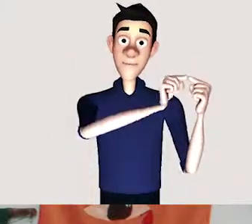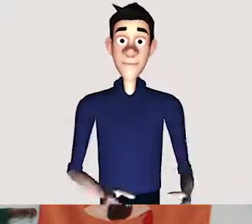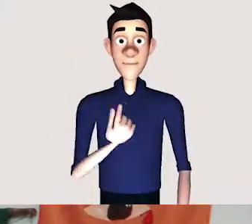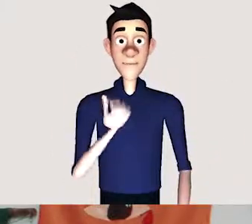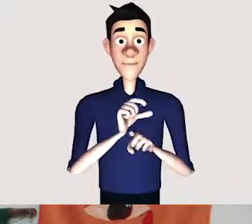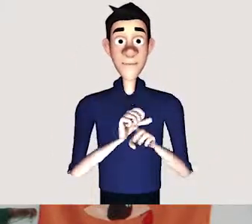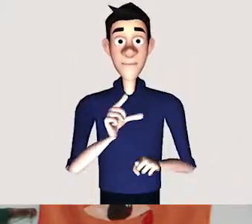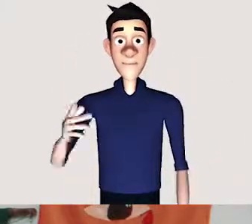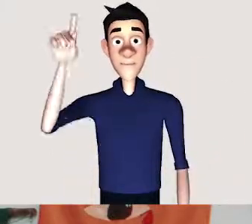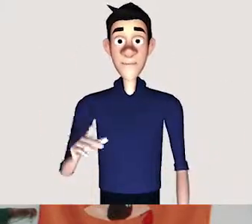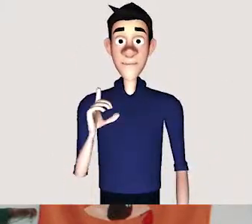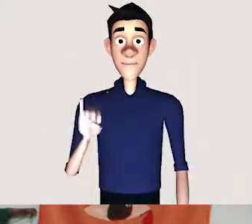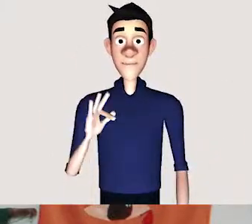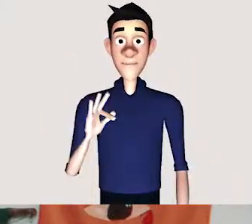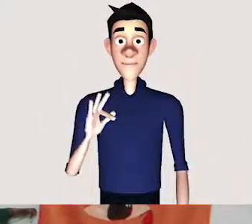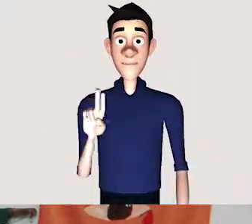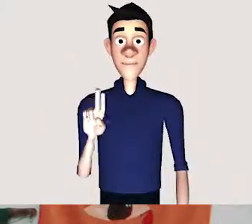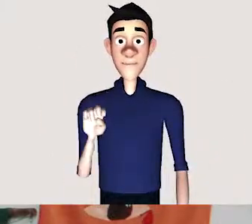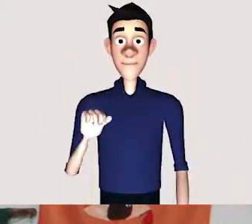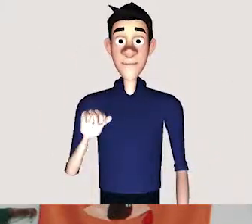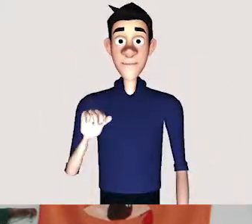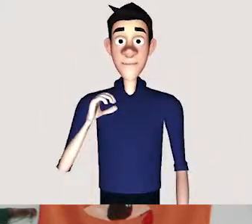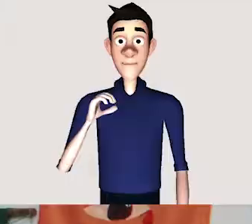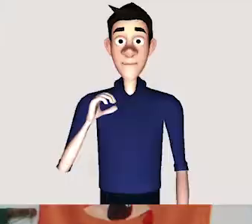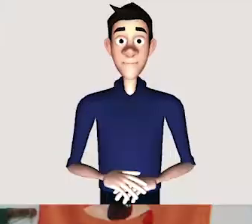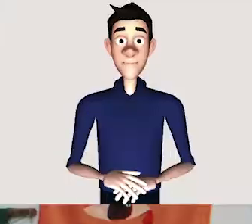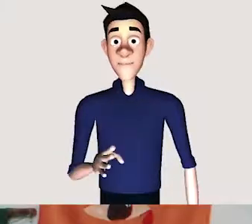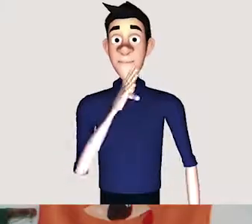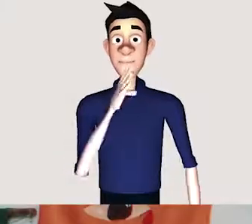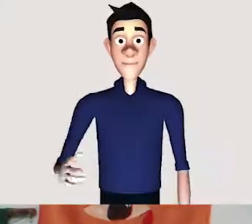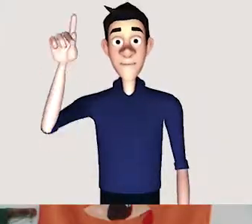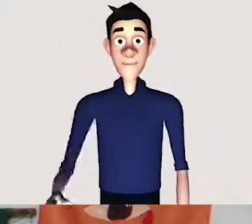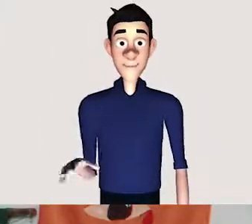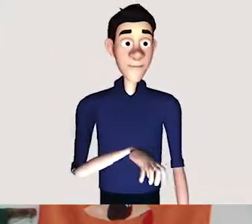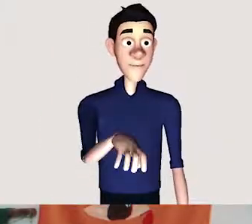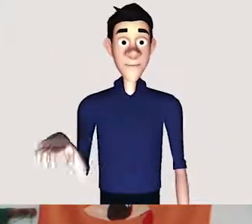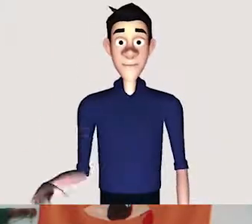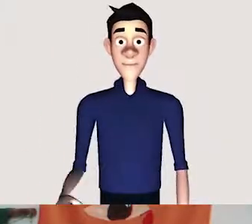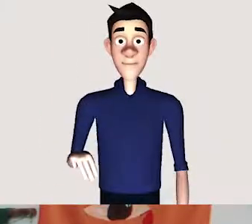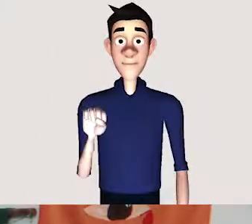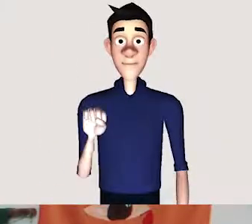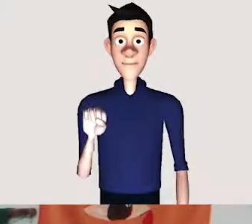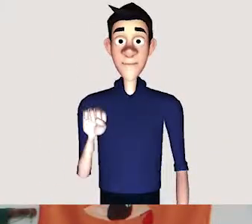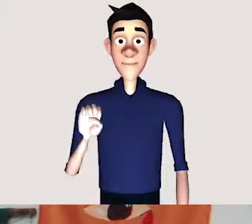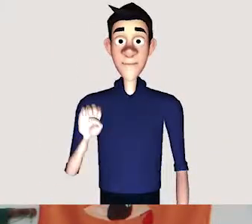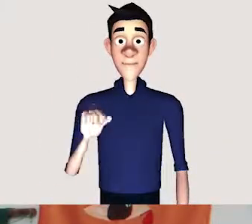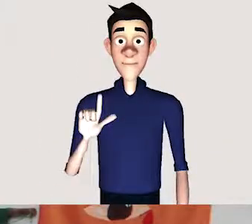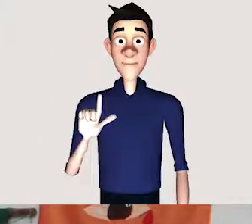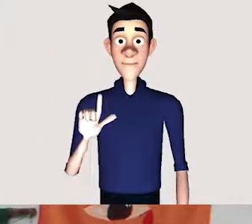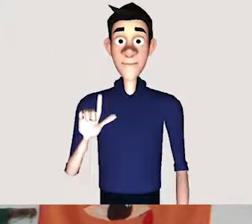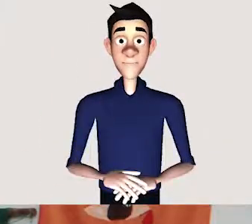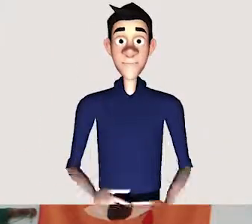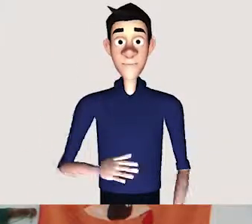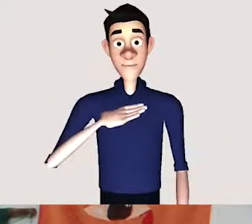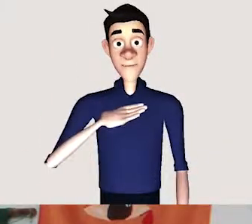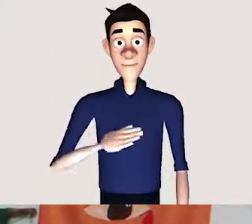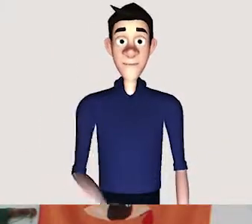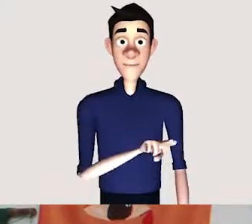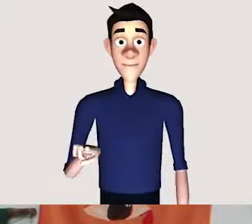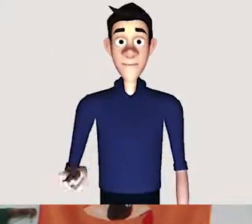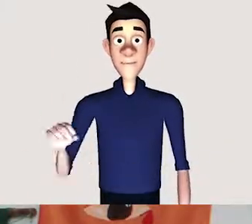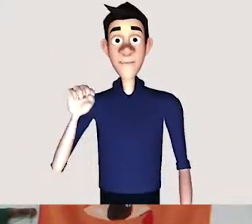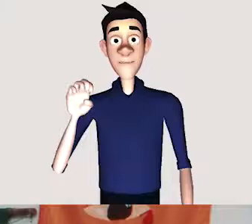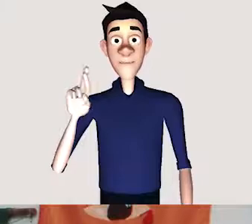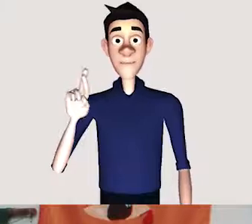objetivo de contribuir para a difusão de conhecimento para o setor museal. Meu nome é Mário